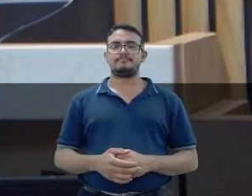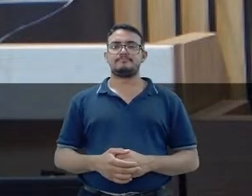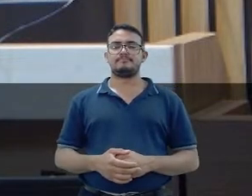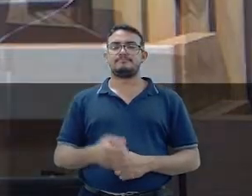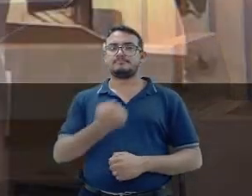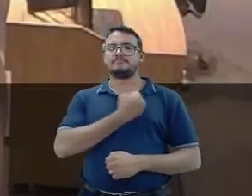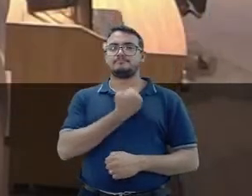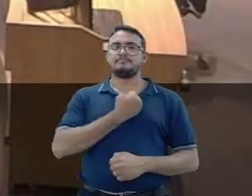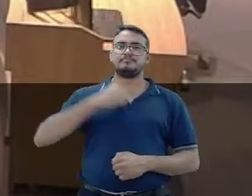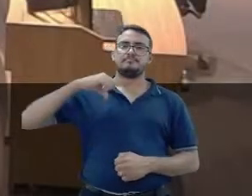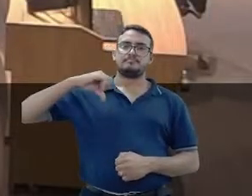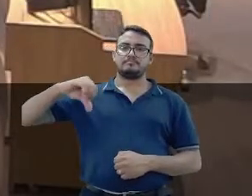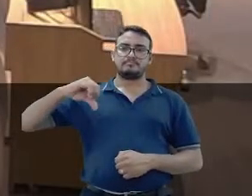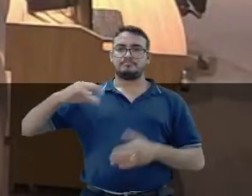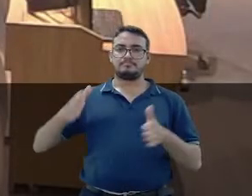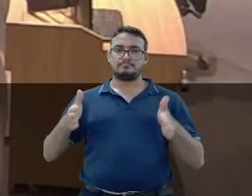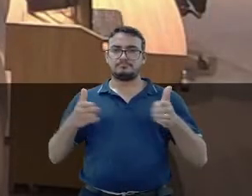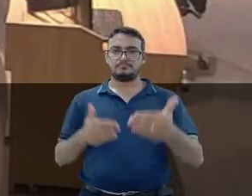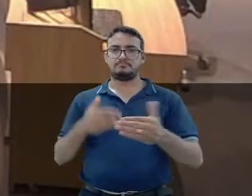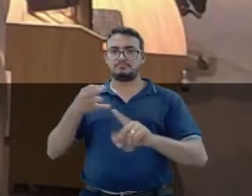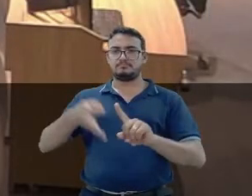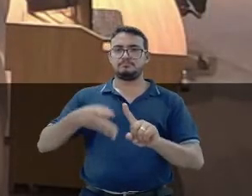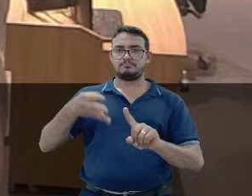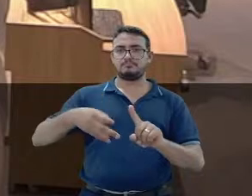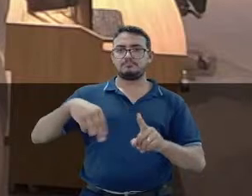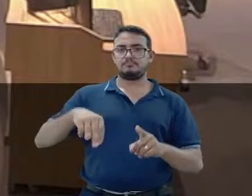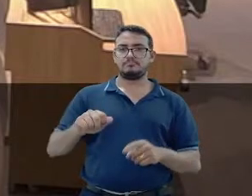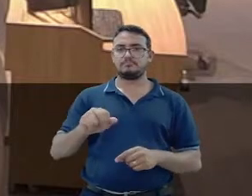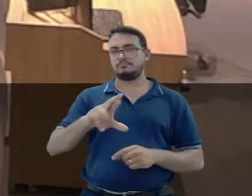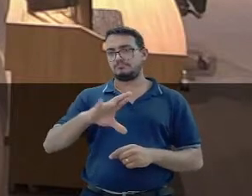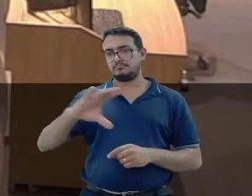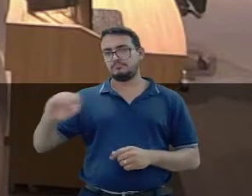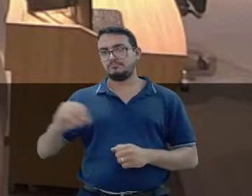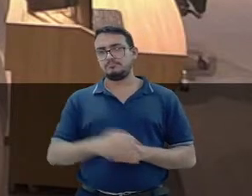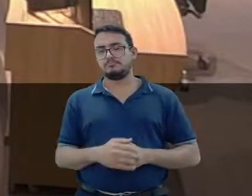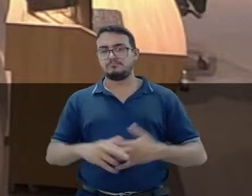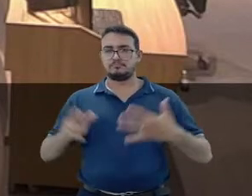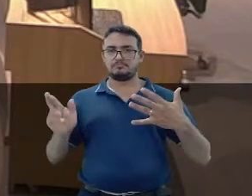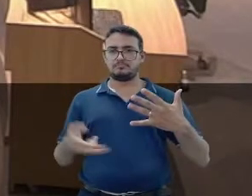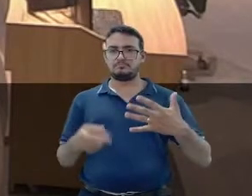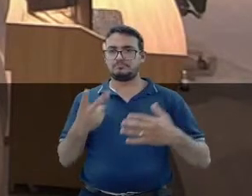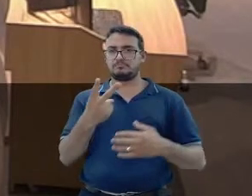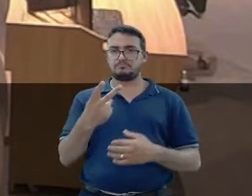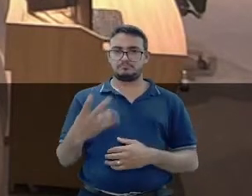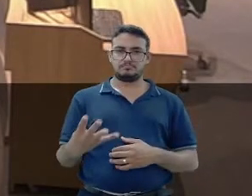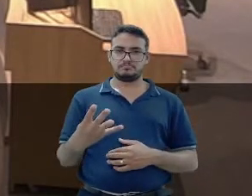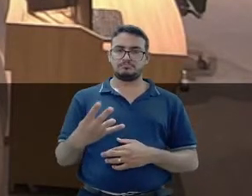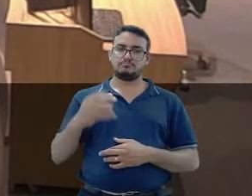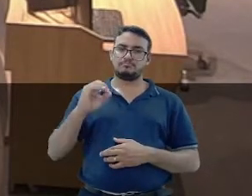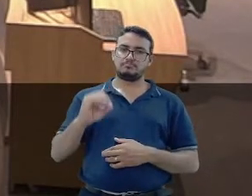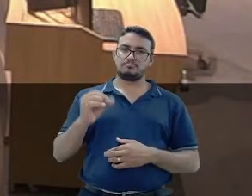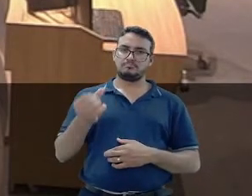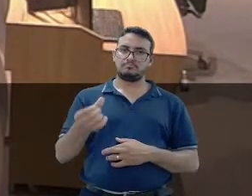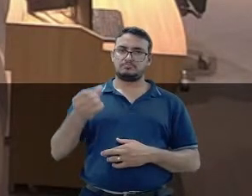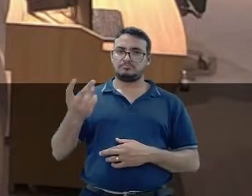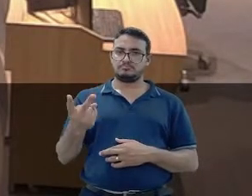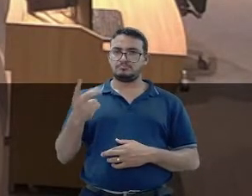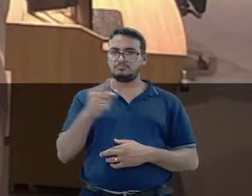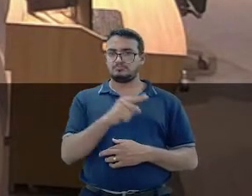Número 9, da sala do desembargador Márcio Vasques Tibal de Almeida, recurso ordinário 24.062,